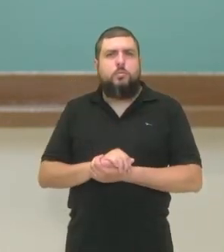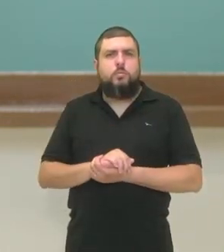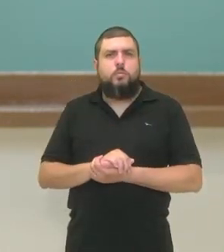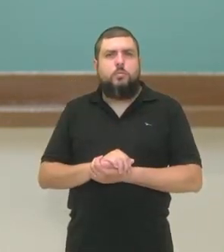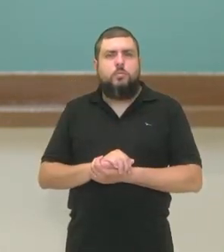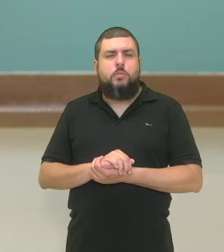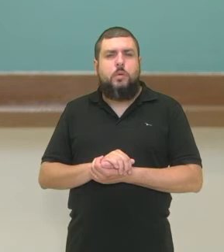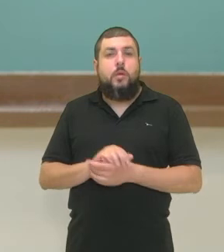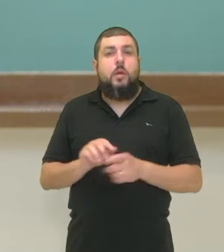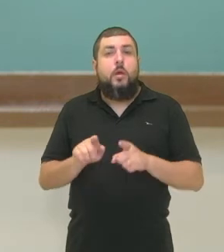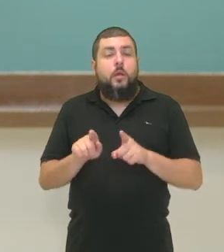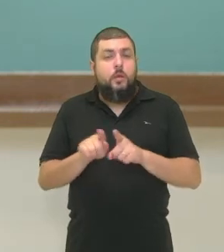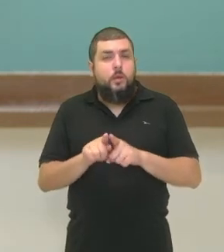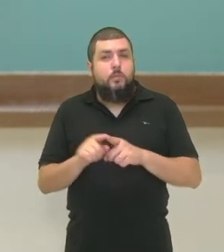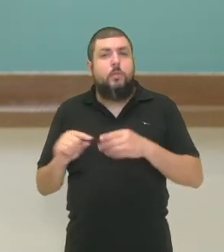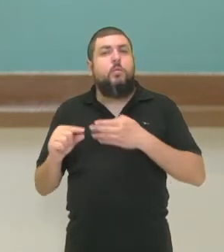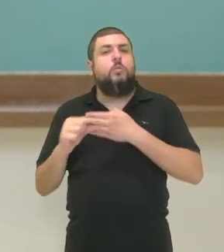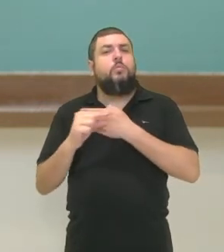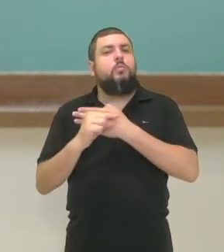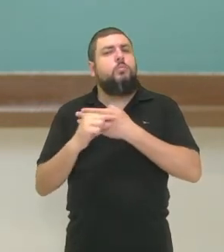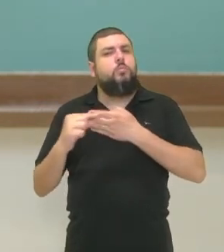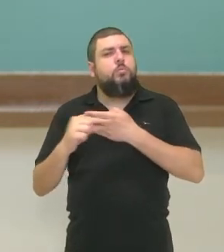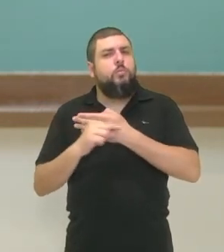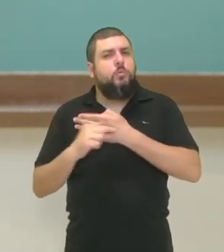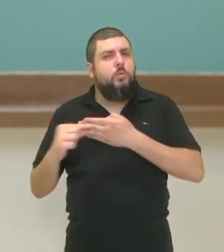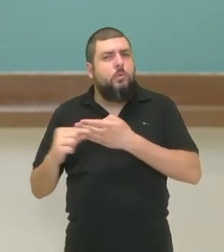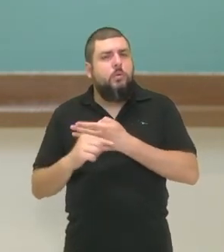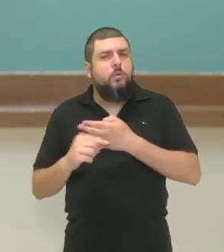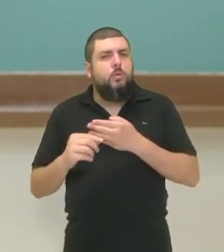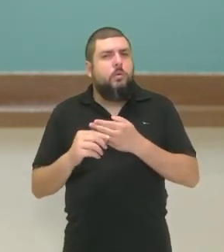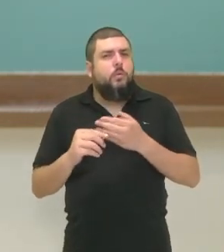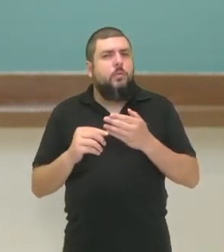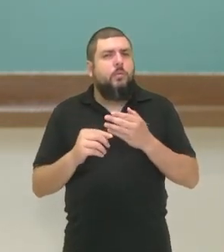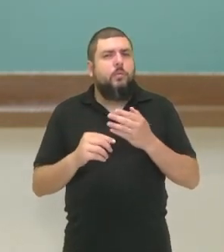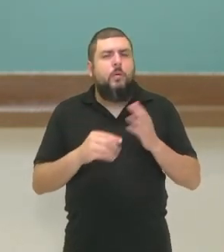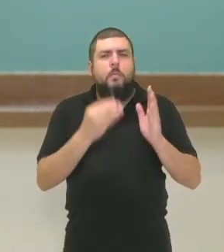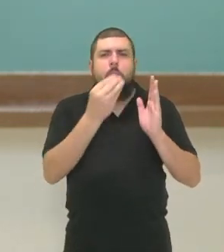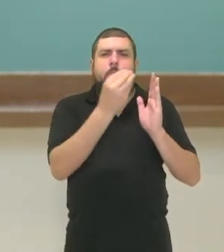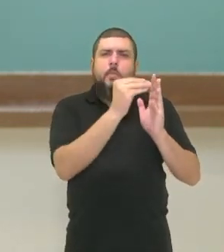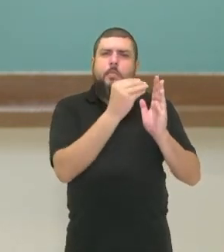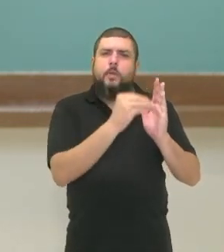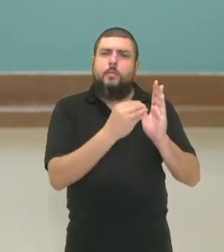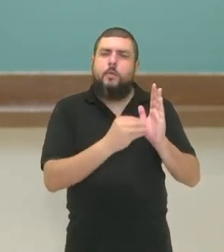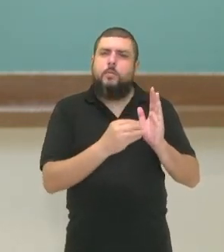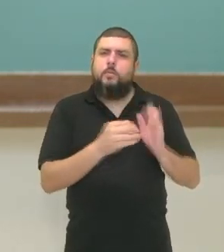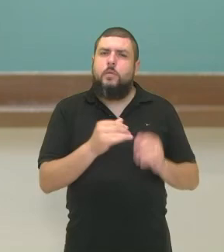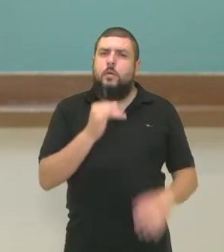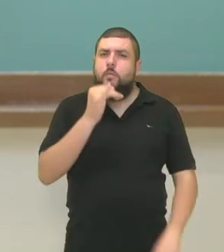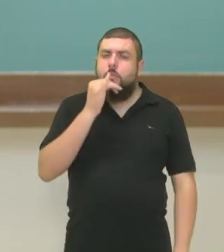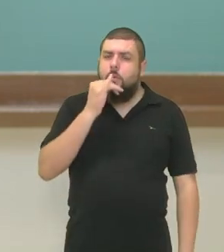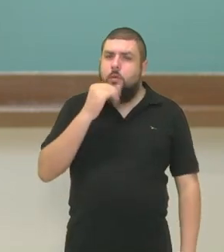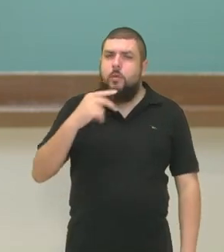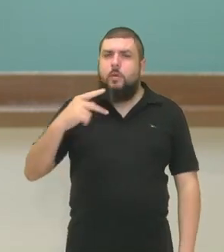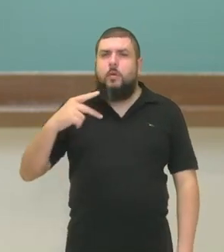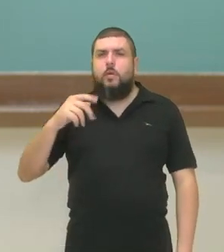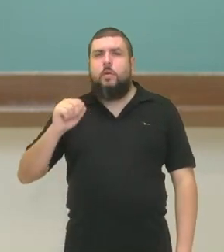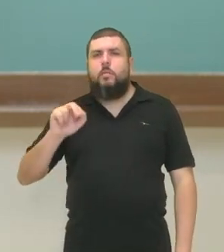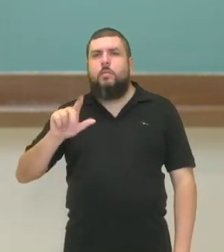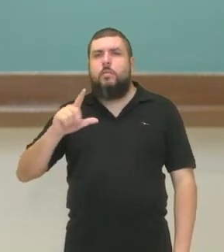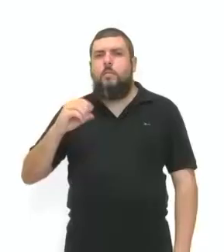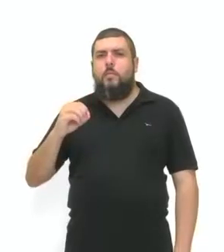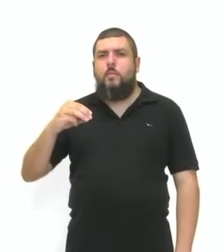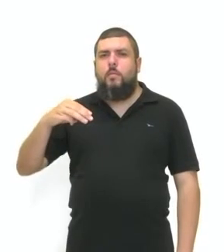cronistas citados, né? E por que eles são referenciados? São, por exemplo, o Paulo Mendes Campos, o